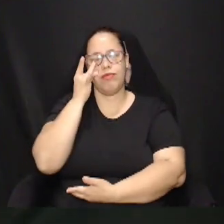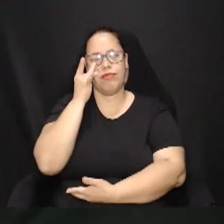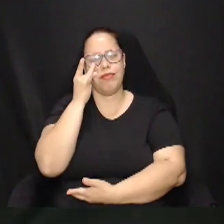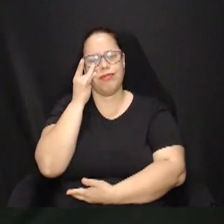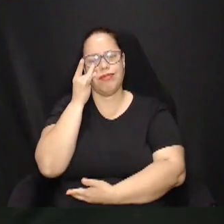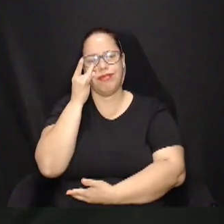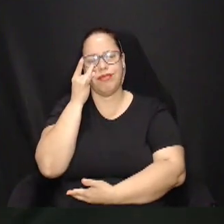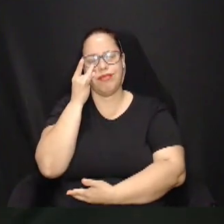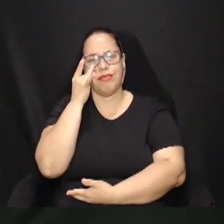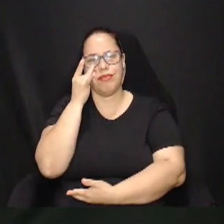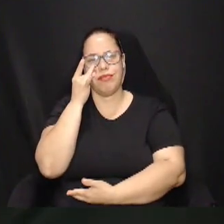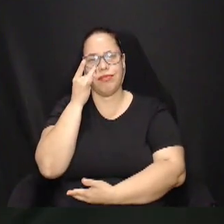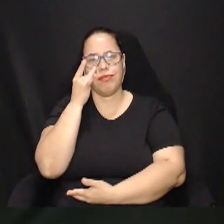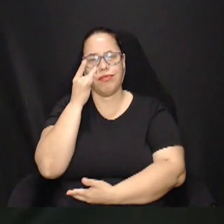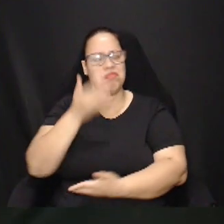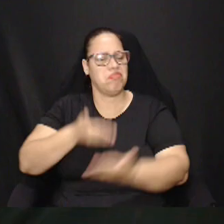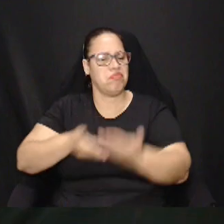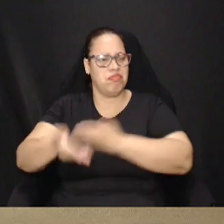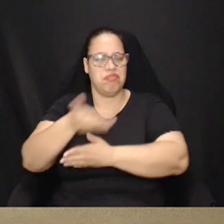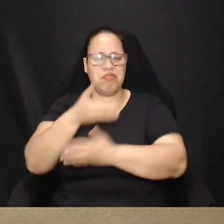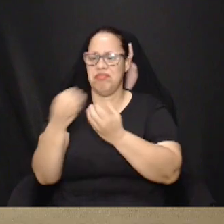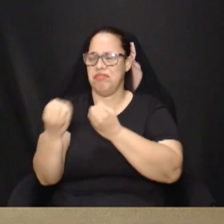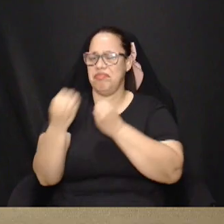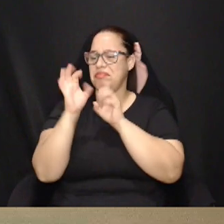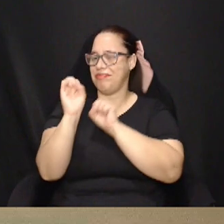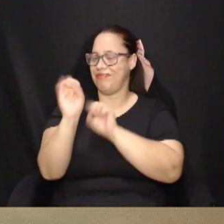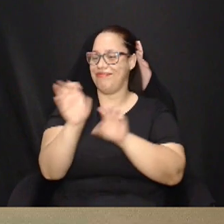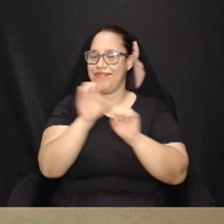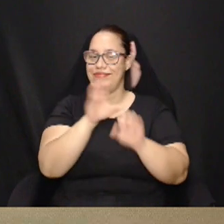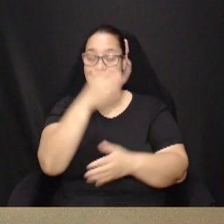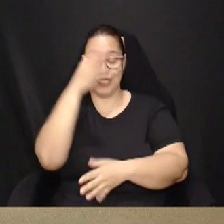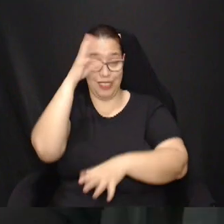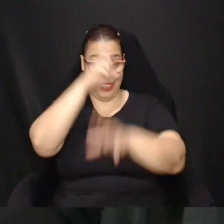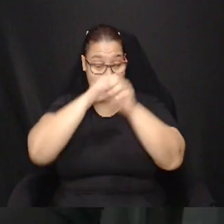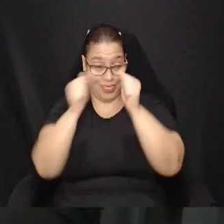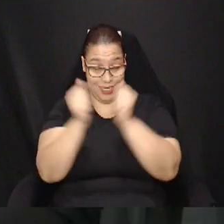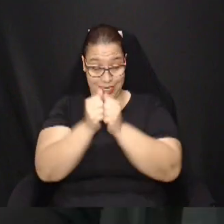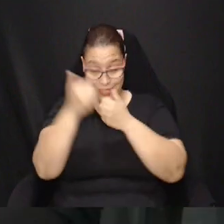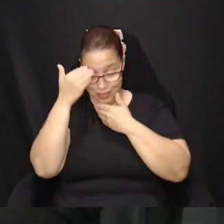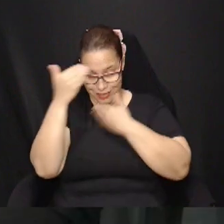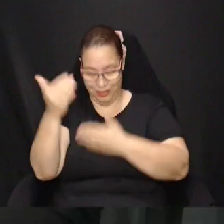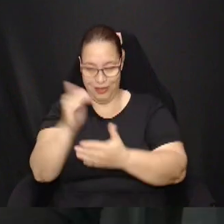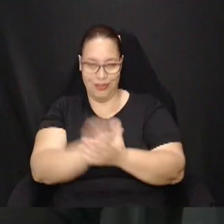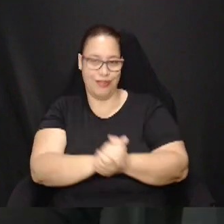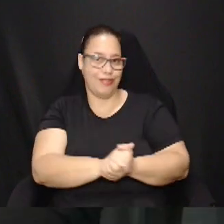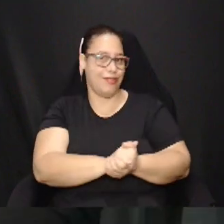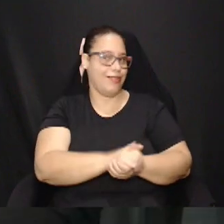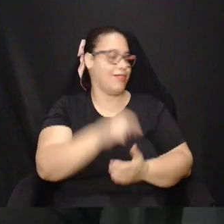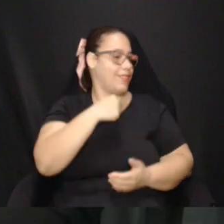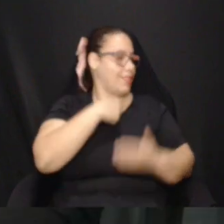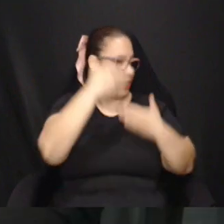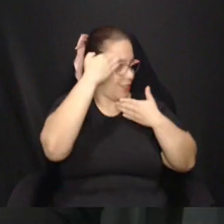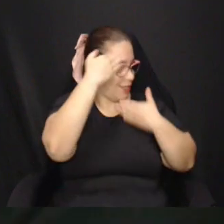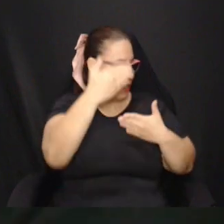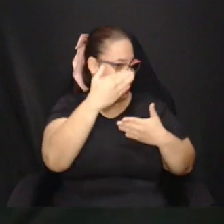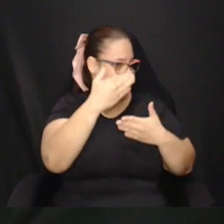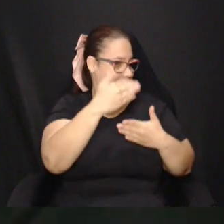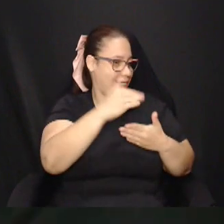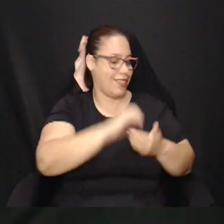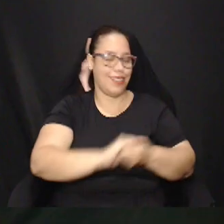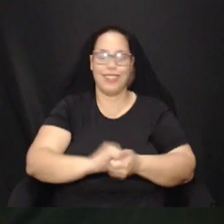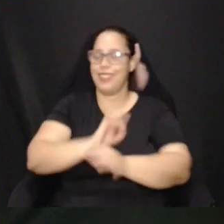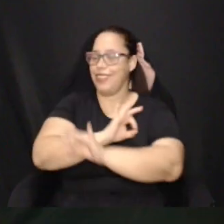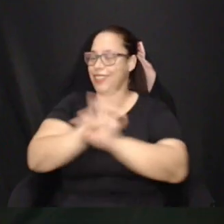pela sua entrega, pelo seu ensinamento, né? A gente aprendeu muito contigo hoje, muito obrigada. Eu que agradeço, muito obrigado.